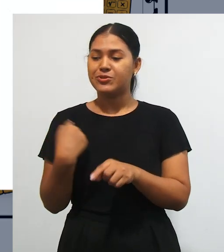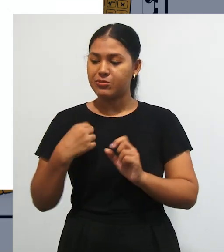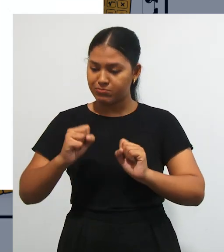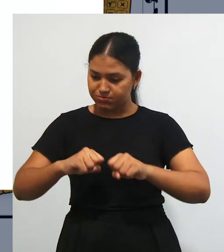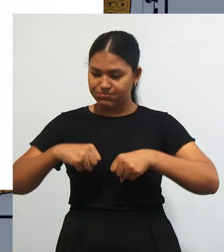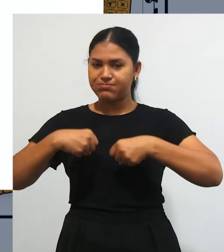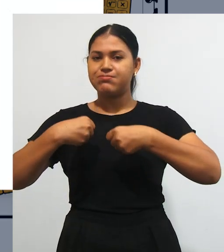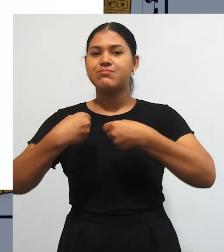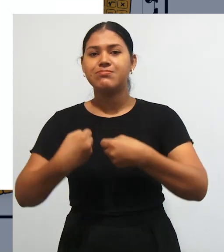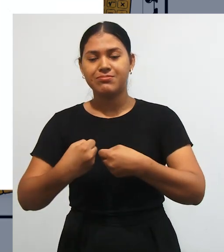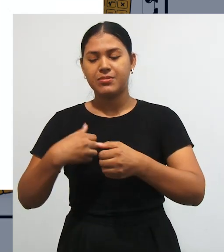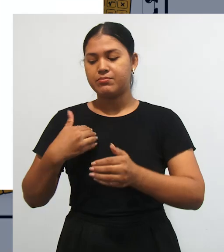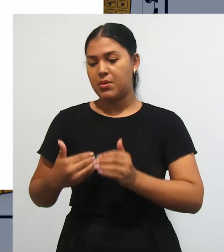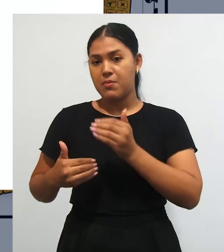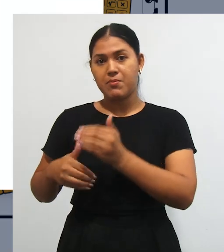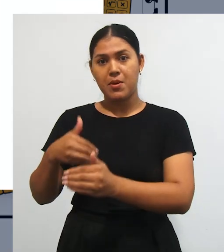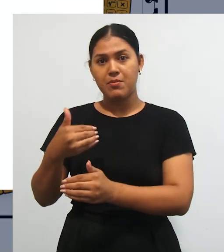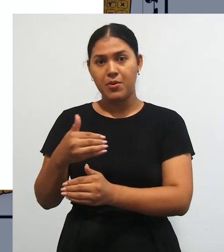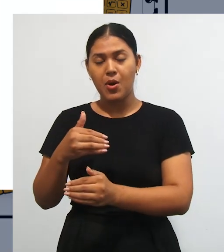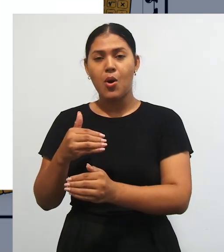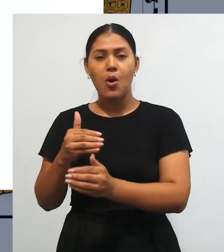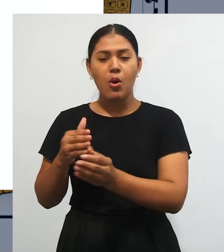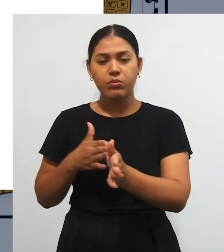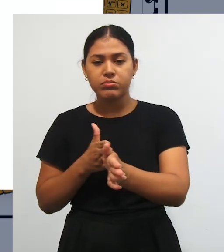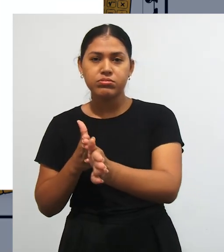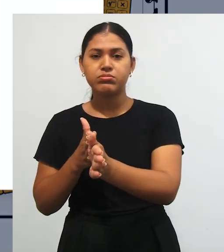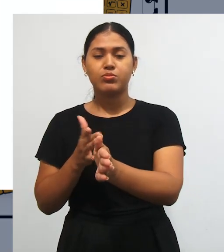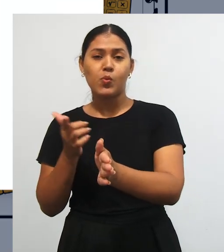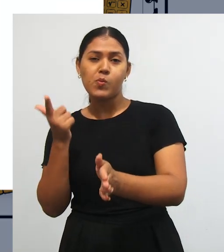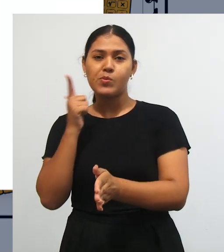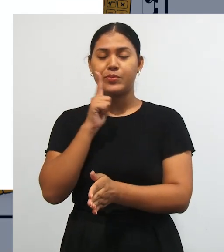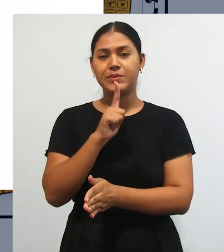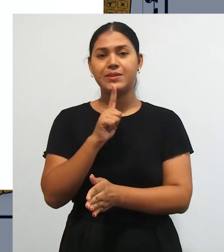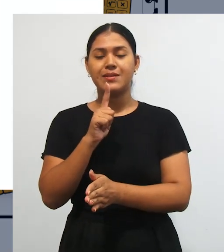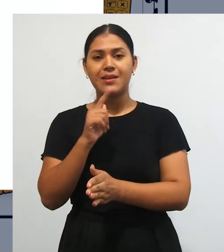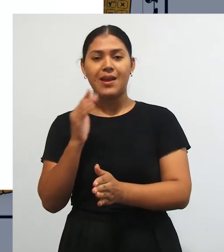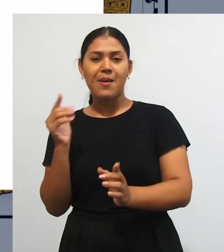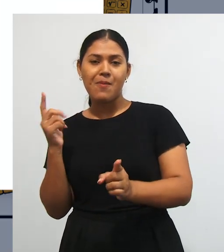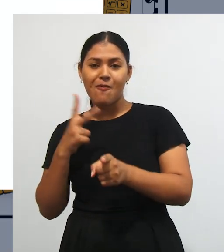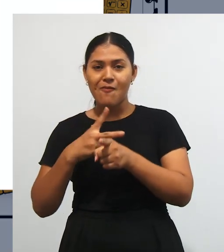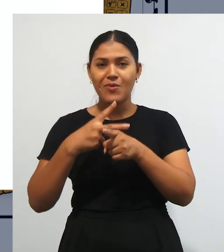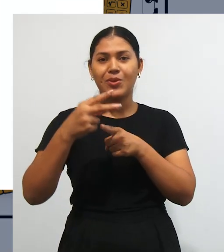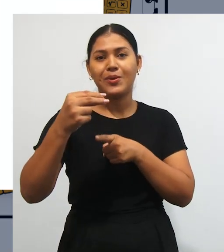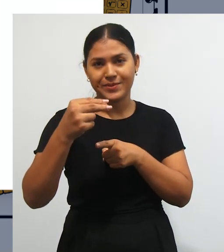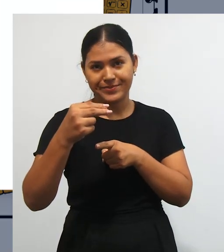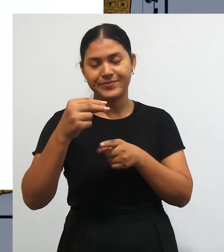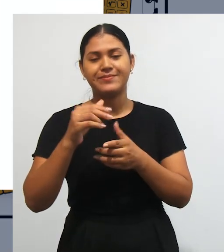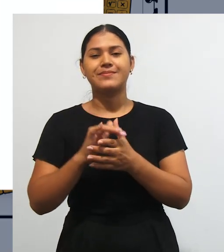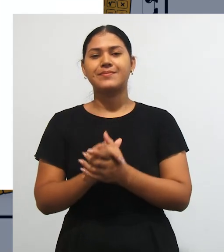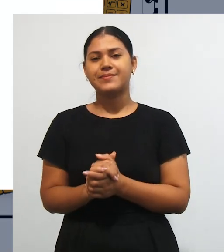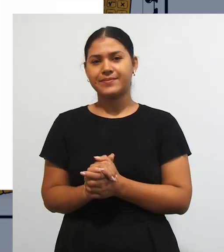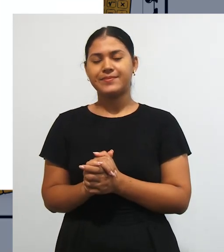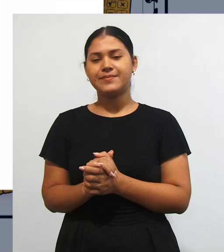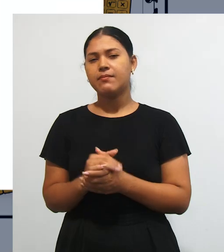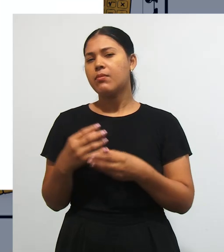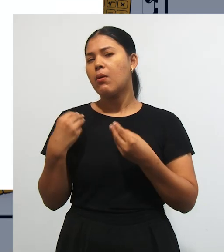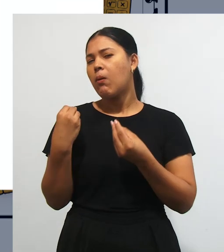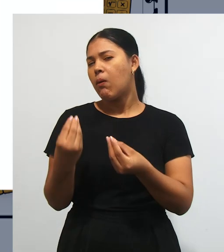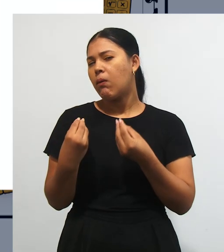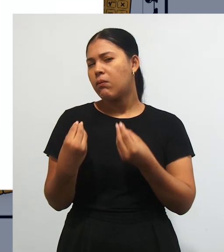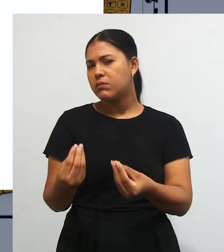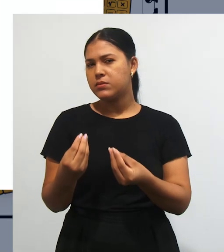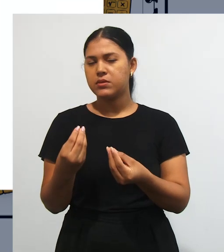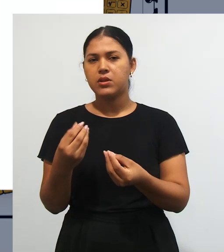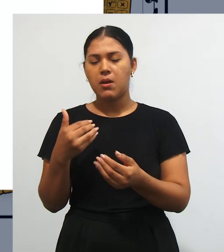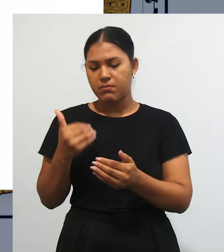no Joseph Campbell para fazer a jornada de educação aqui no seu percurso formativo de realização da busca. O como